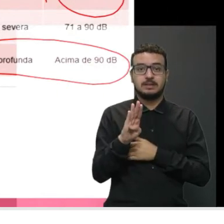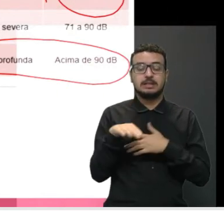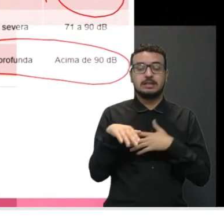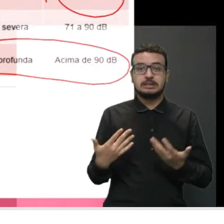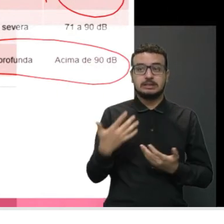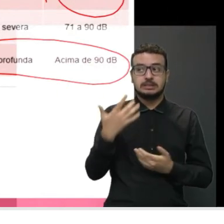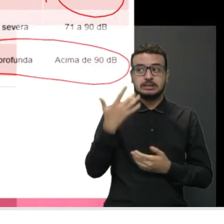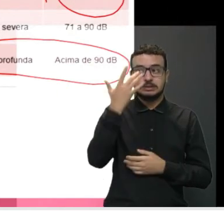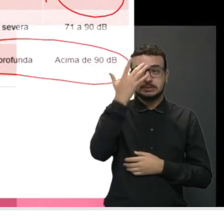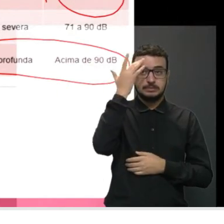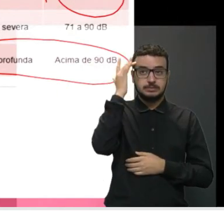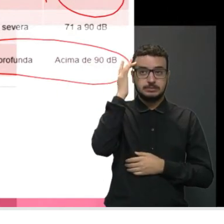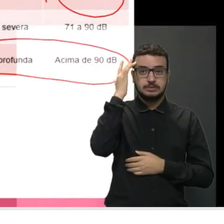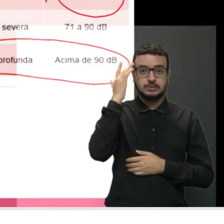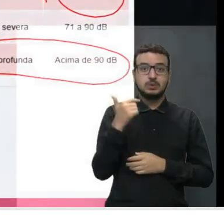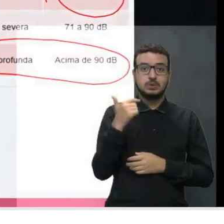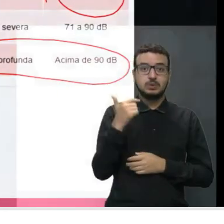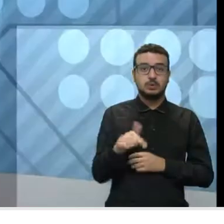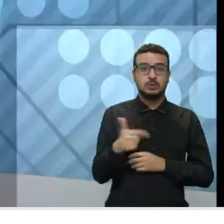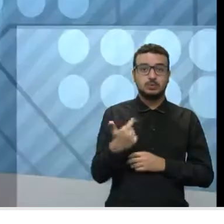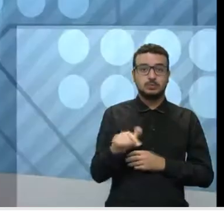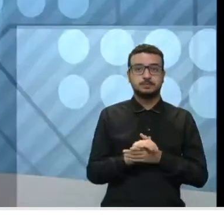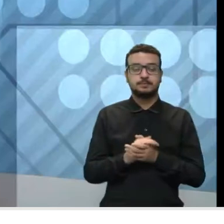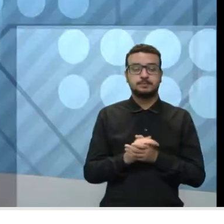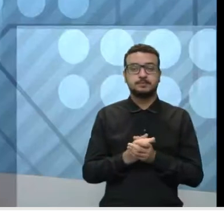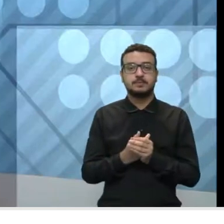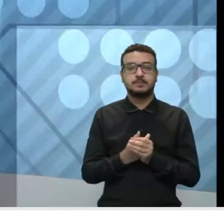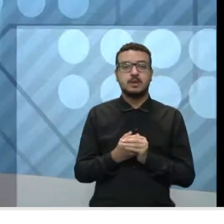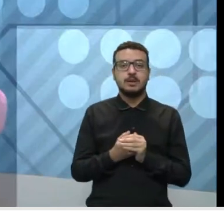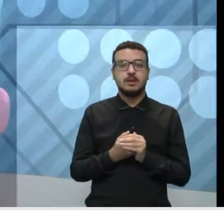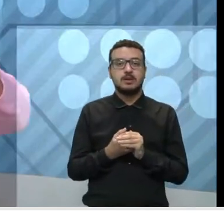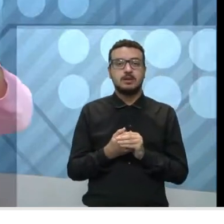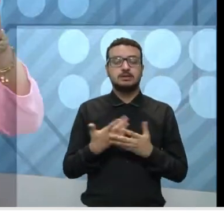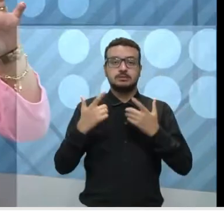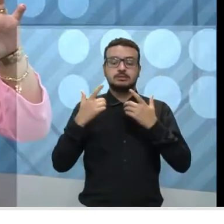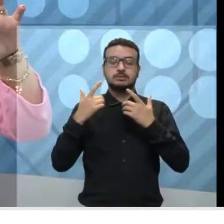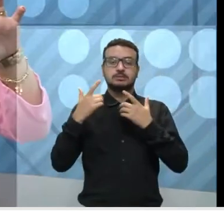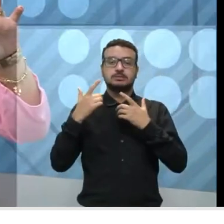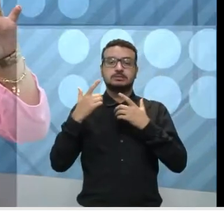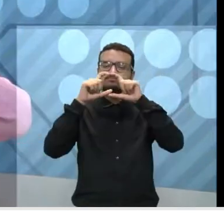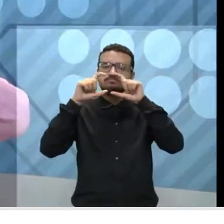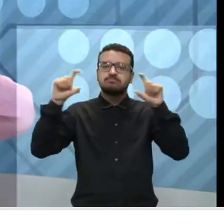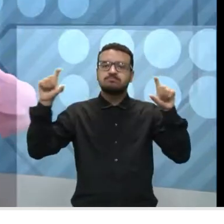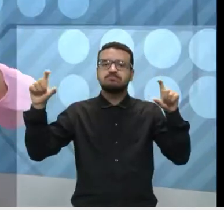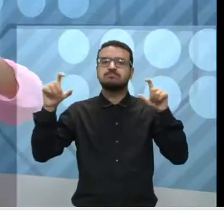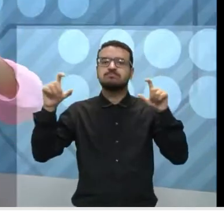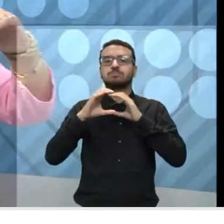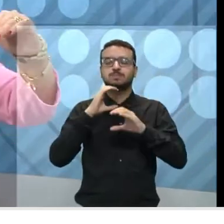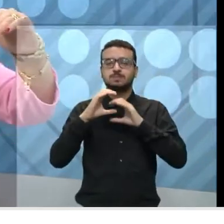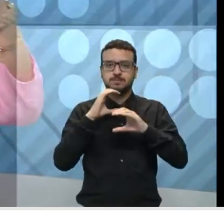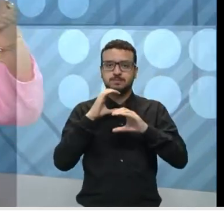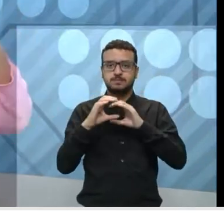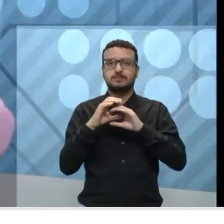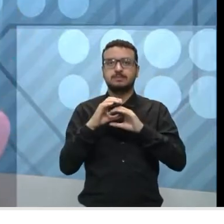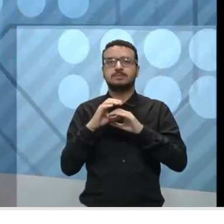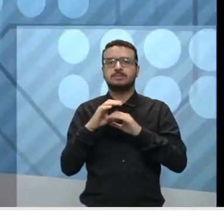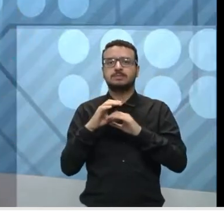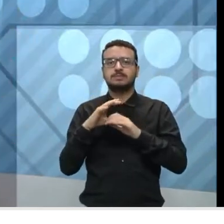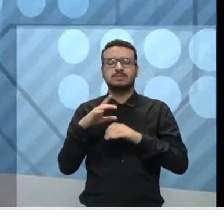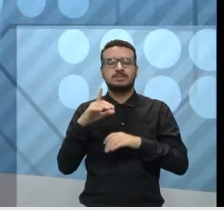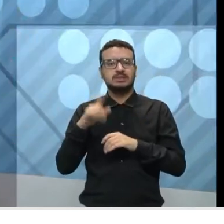auditiva moderada, a região da comunicação, a faixa de comunicação humana está comprometida, né? É claro que se